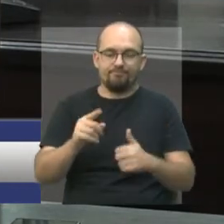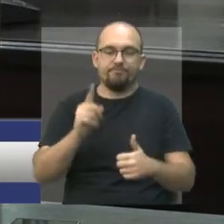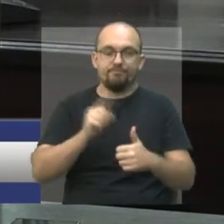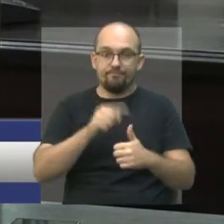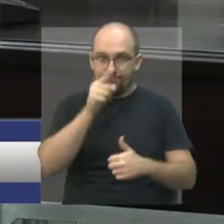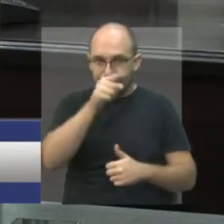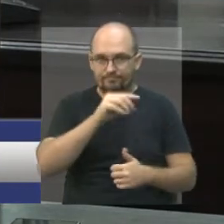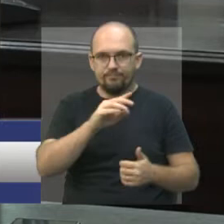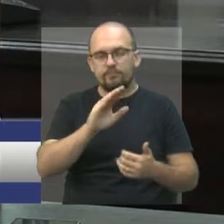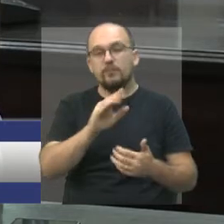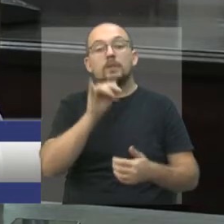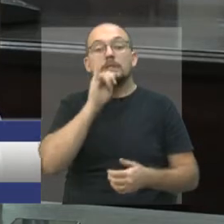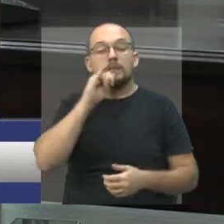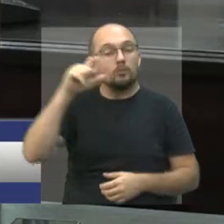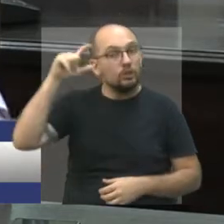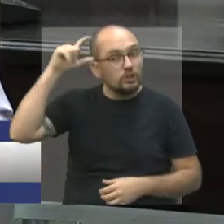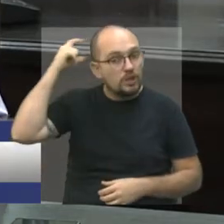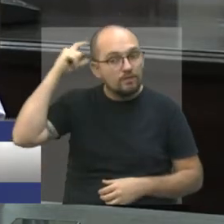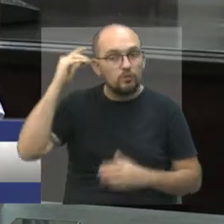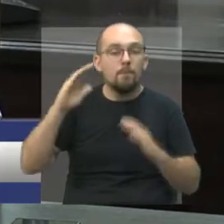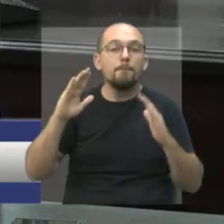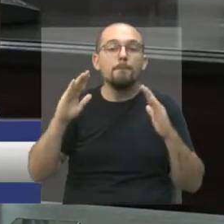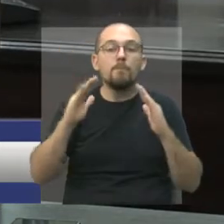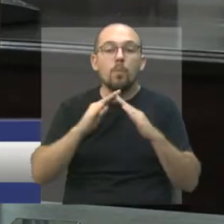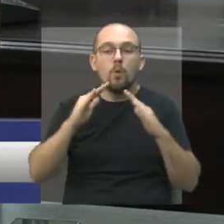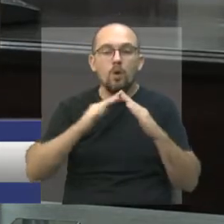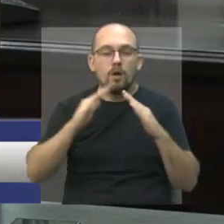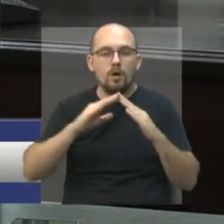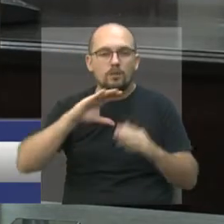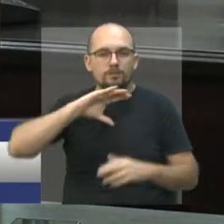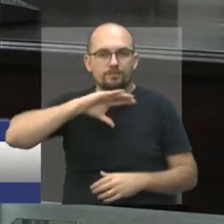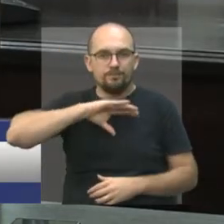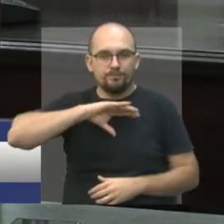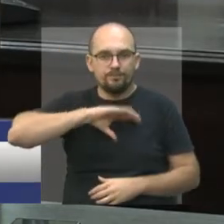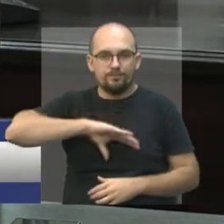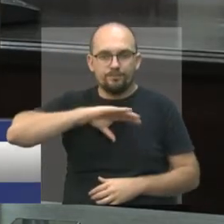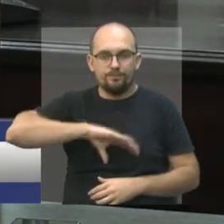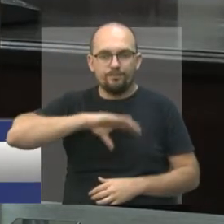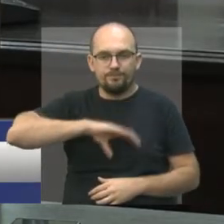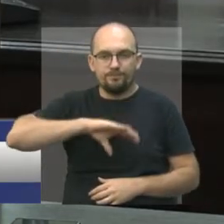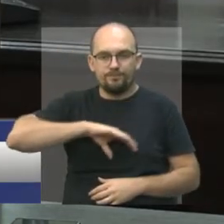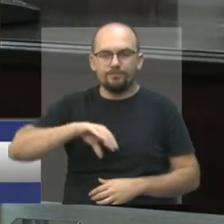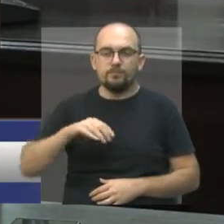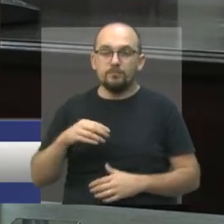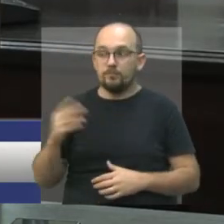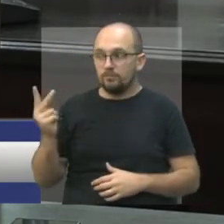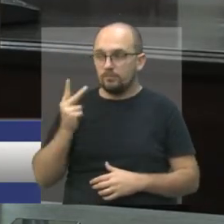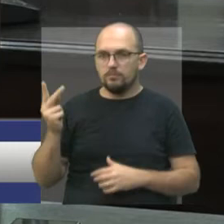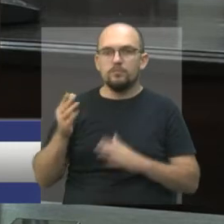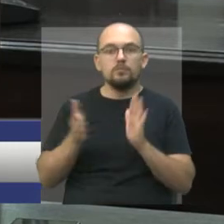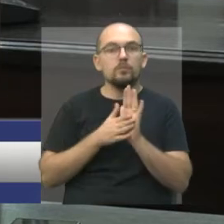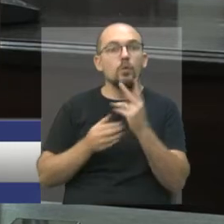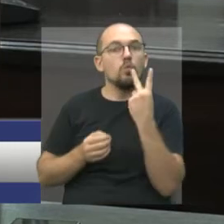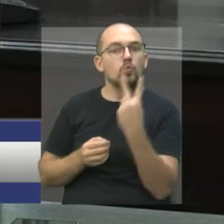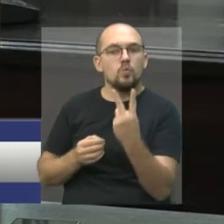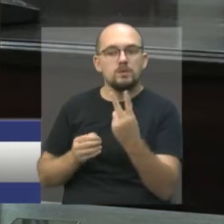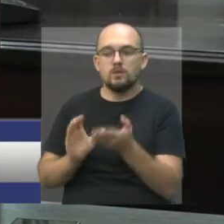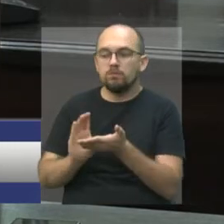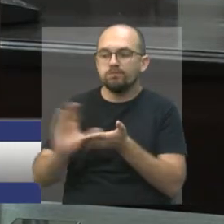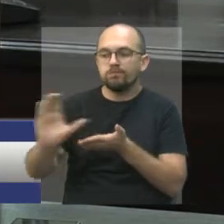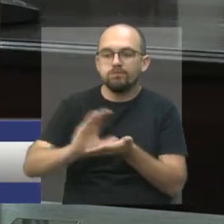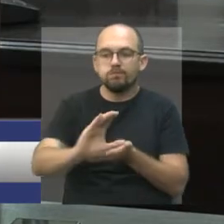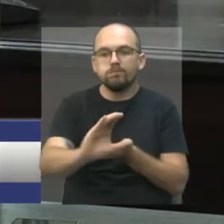Jefferson Vieira, por exemplo, que mora no distrito, nós propusemos aqui 2 emendas ao distrito de Potunduva. Quer